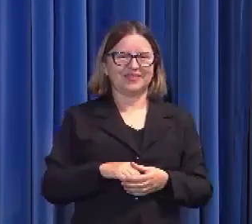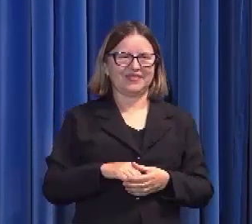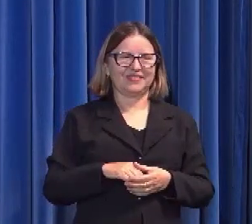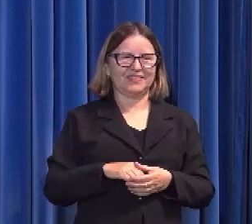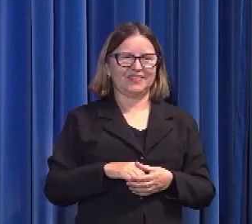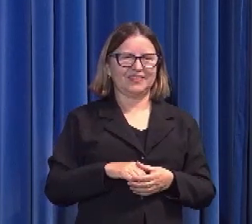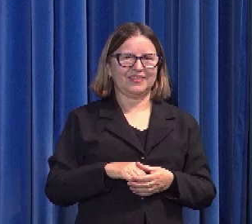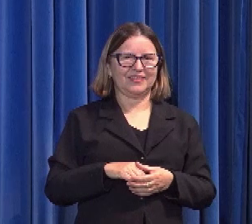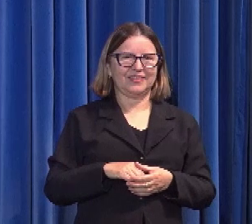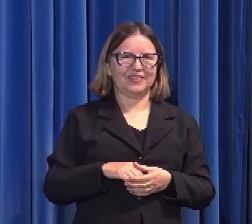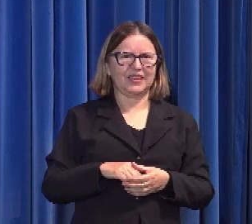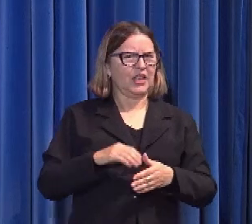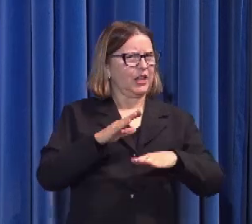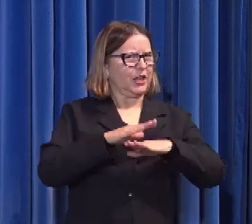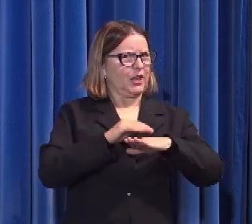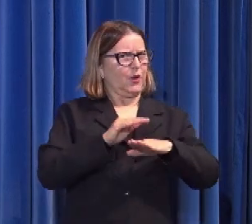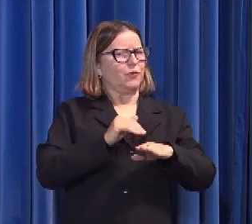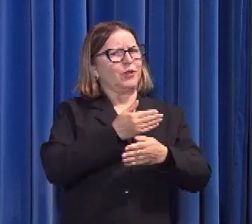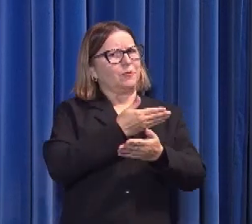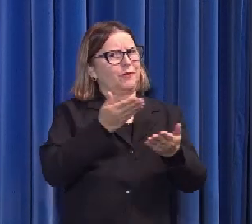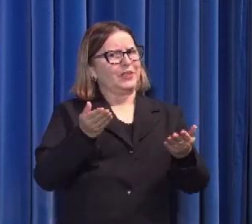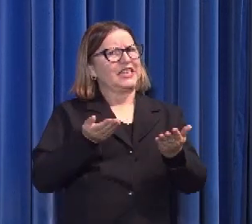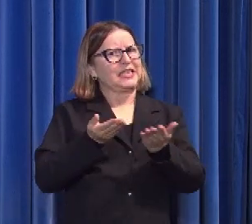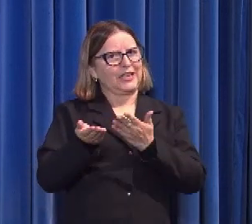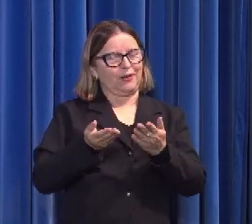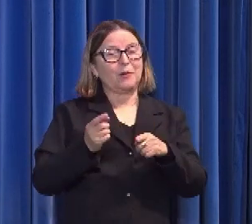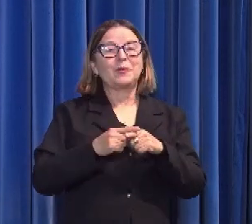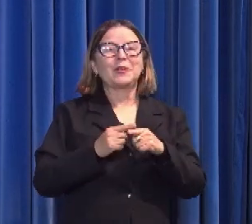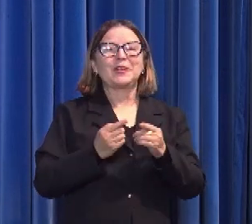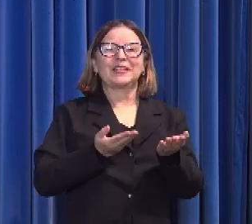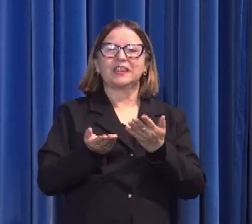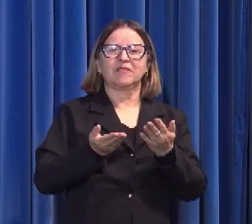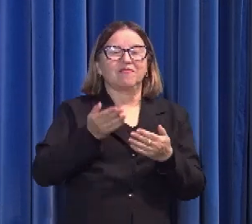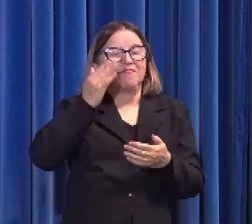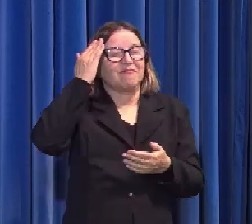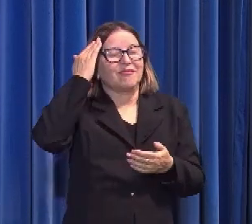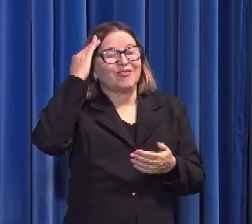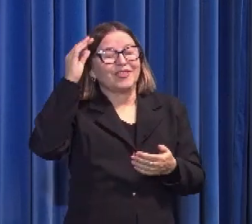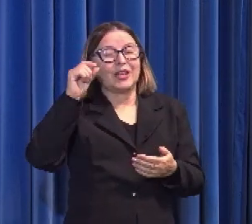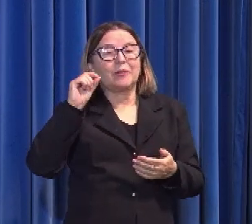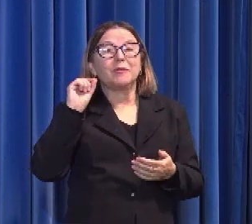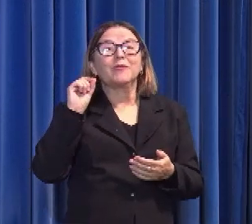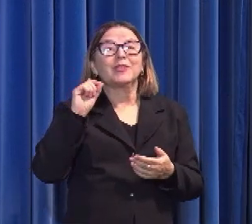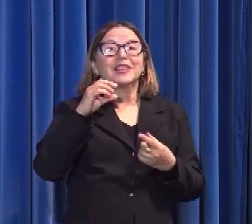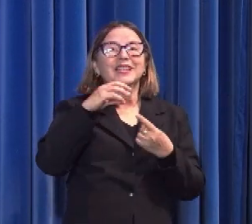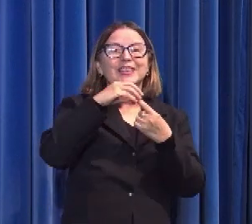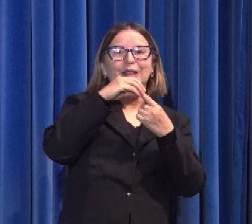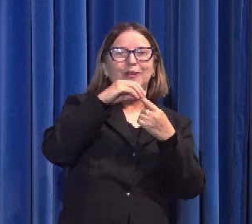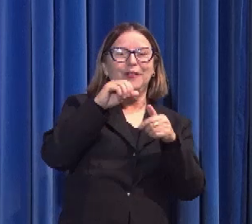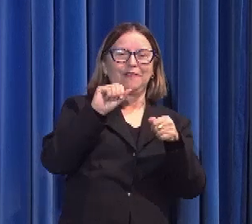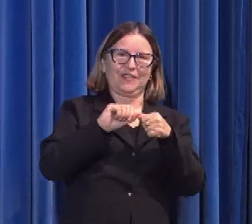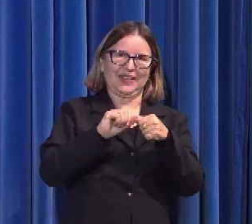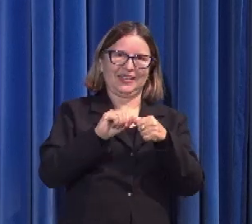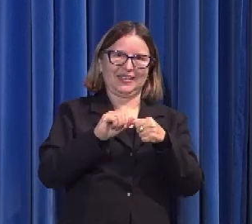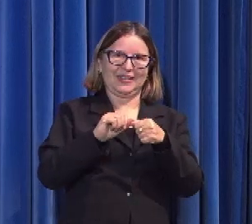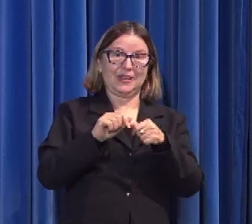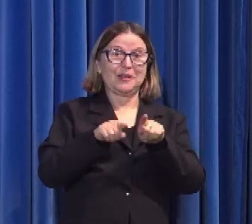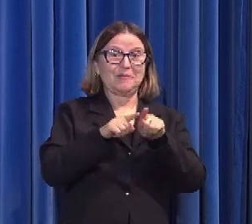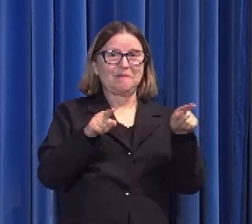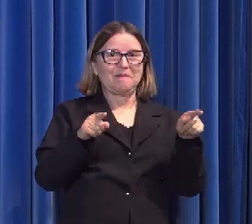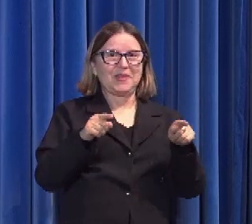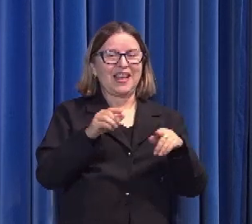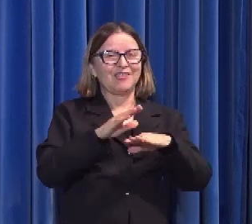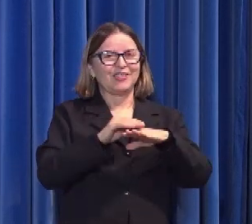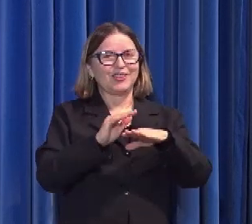e já não vos chamo servos porque o servo não sabe o que faz o seu senhor mas tenho-vos chamado amigos